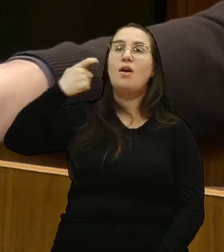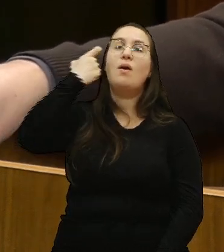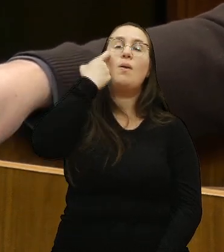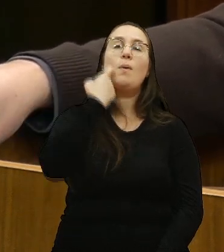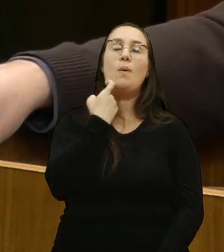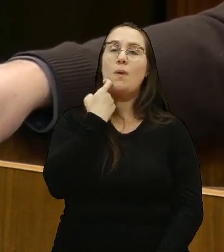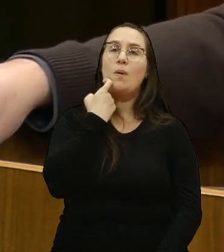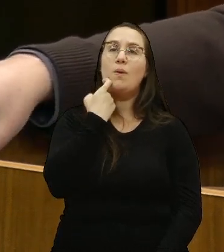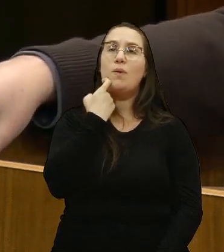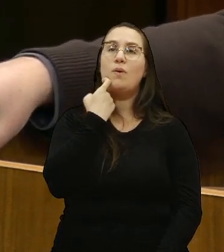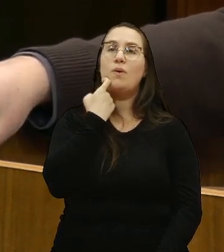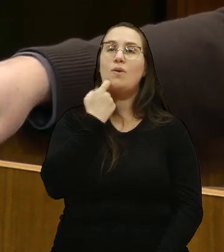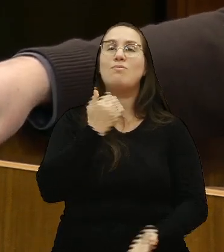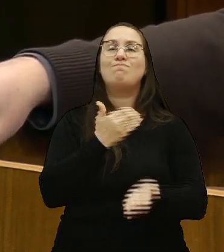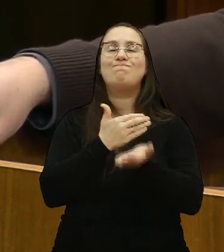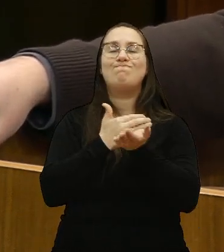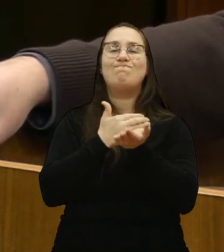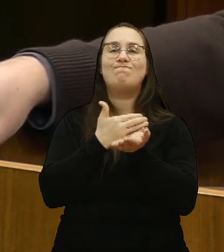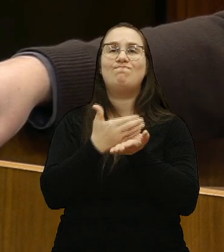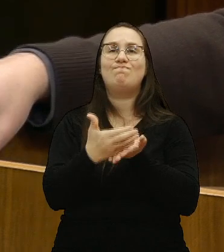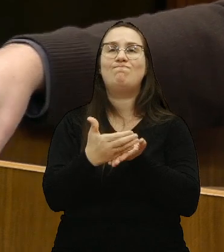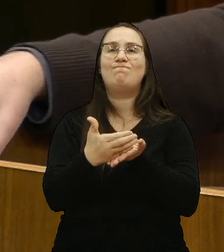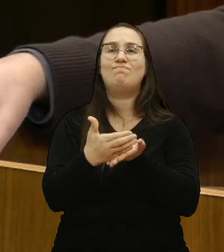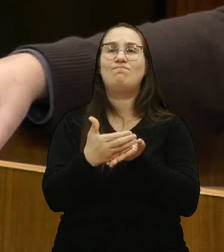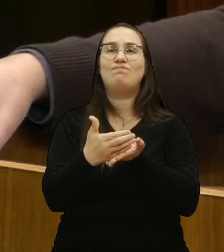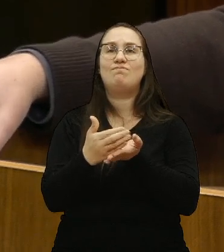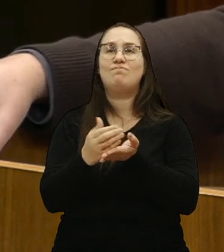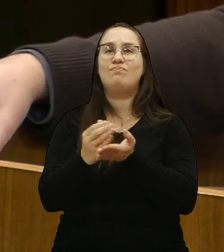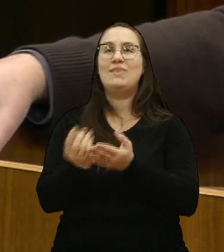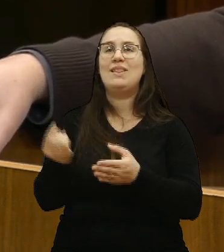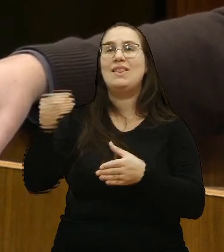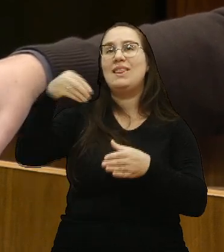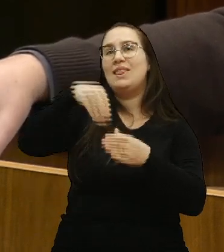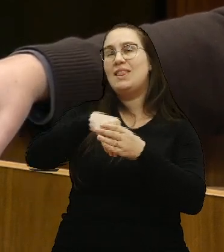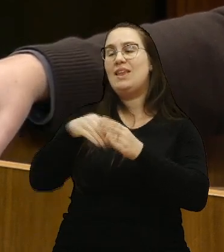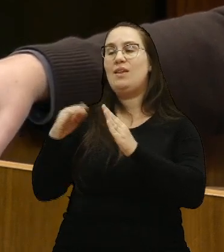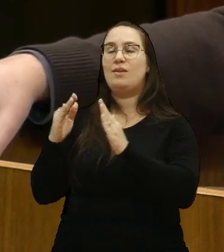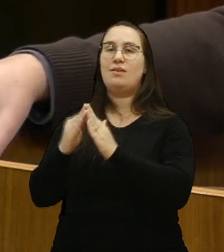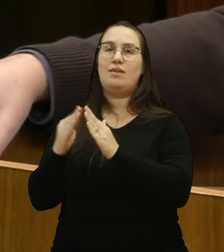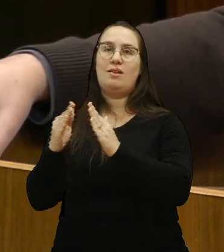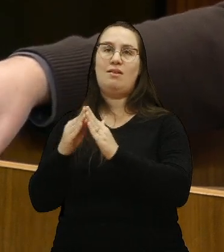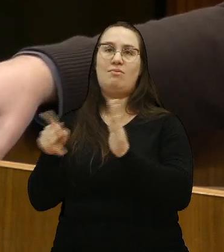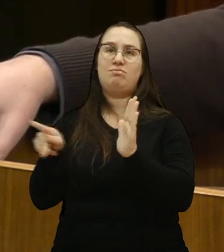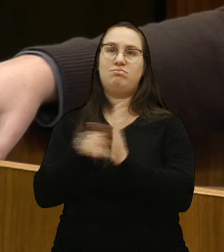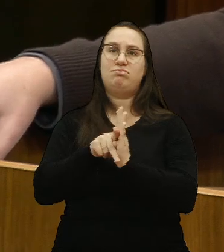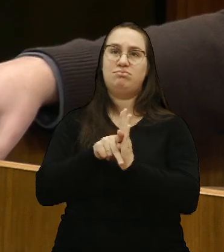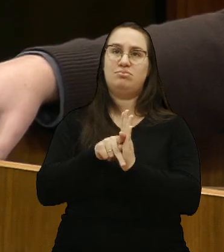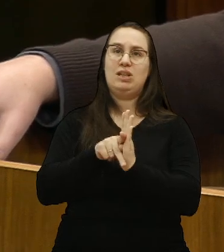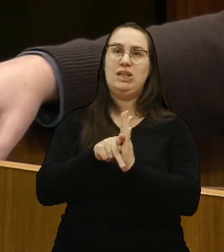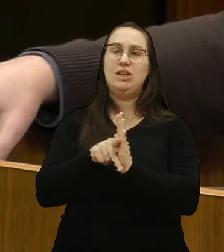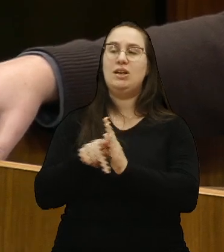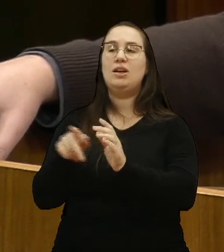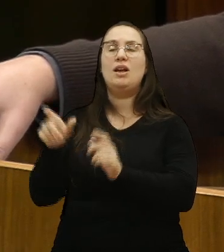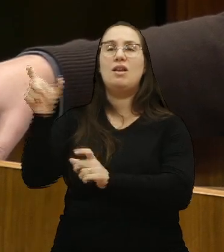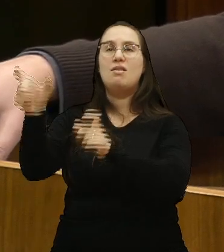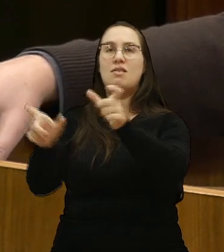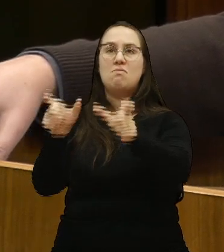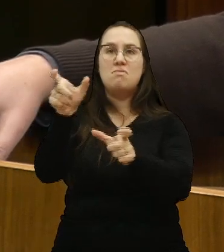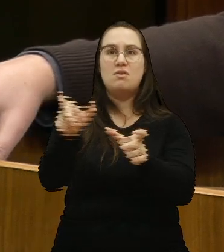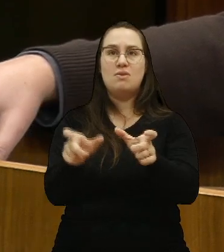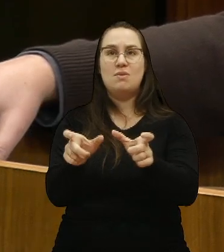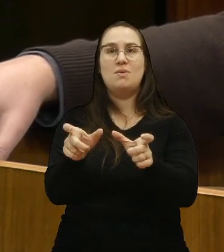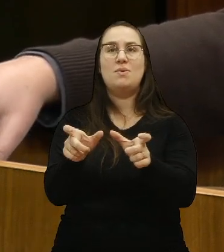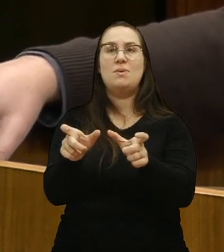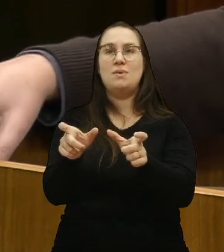Garbim, inicia ela dentro da própria casa, com aquelas pessoas, às vezes, que